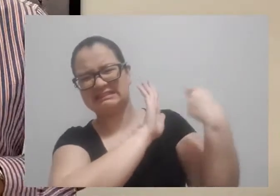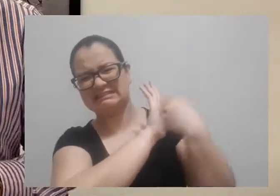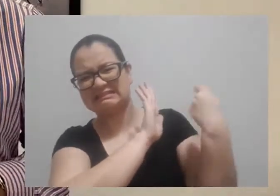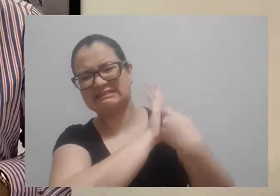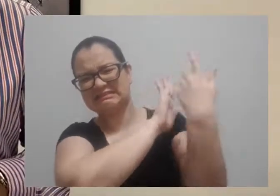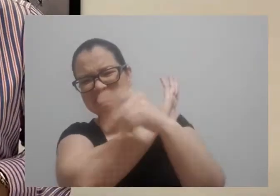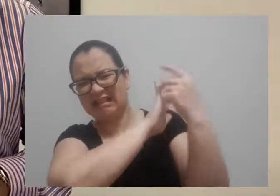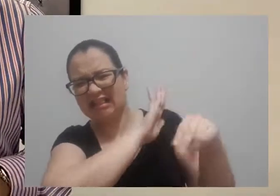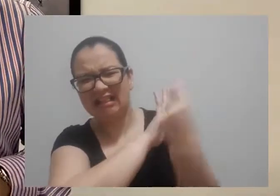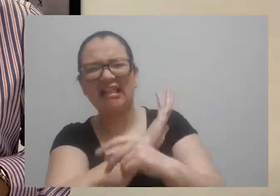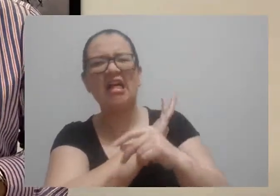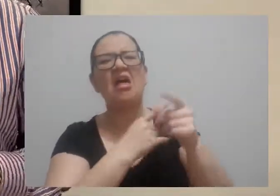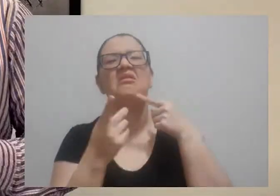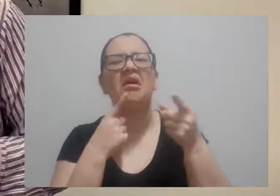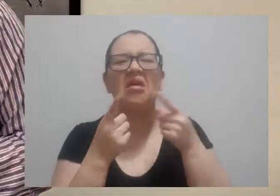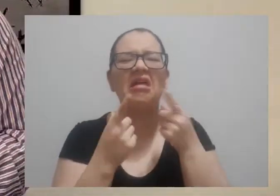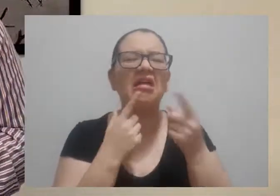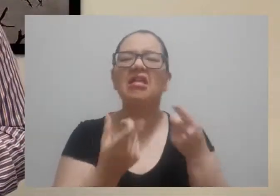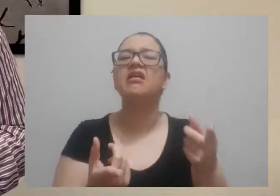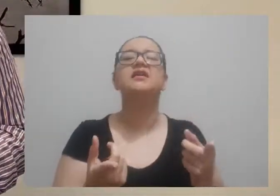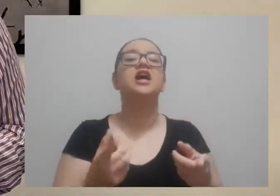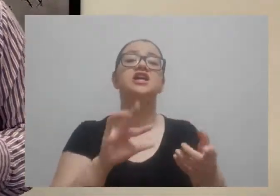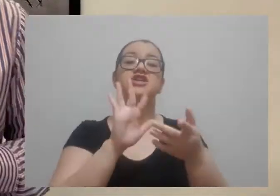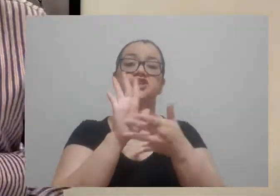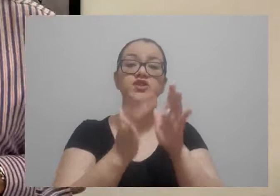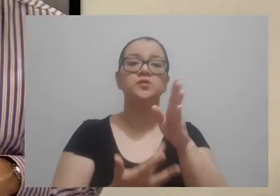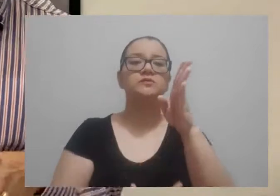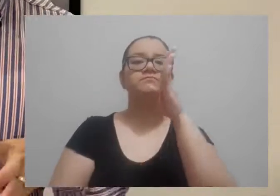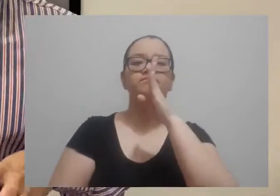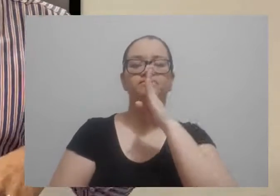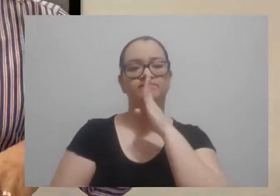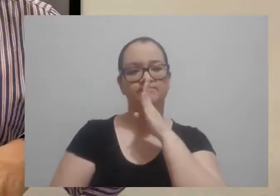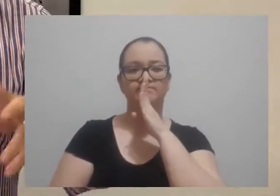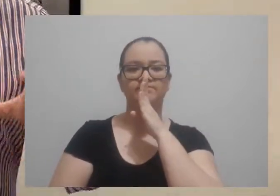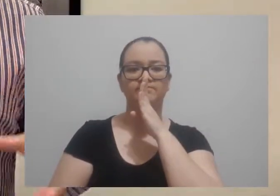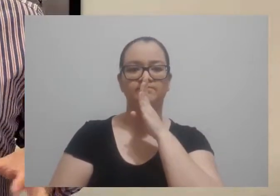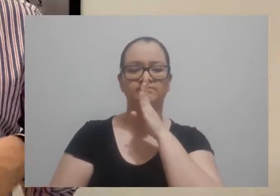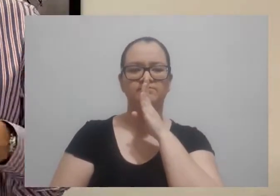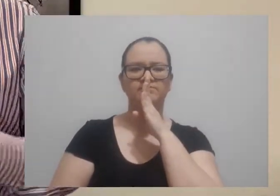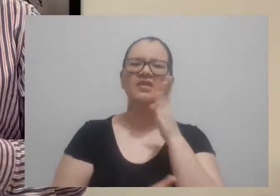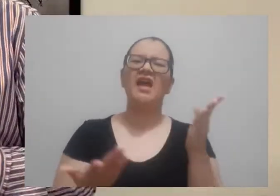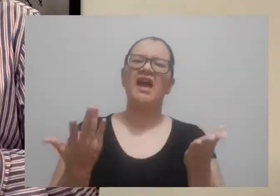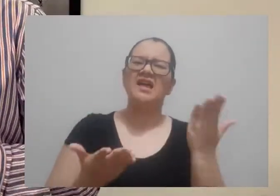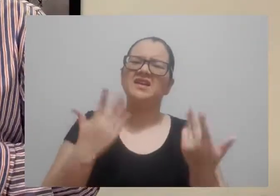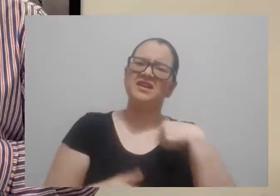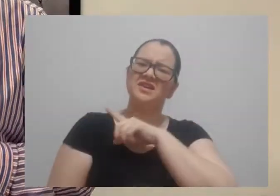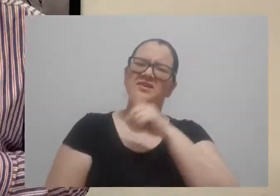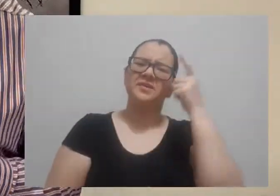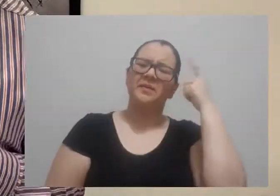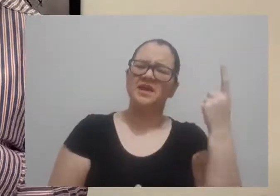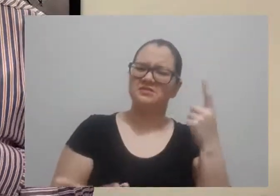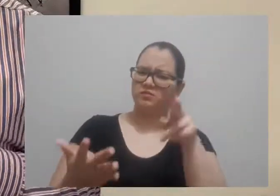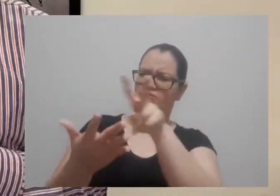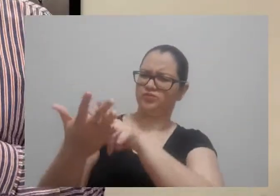que desejasse. Talvez você pense que nós estamos diante, esse texto, essa situação, estamos diante de